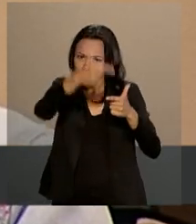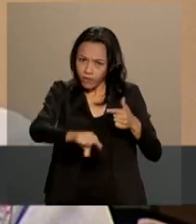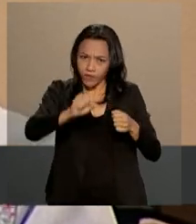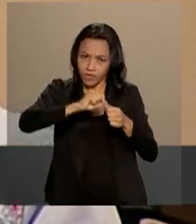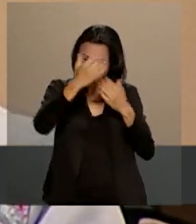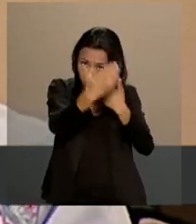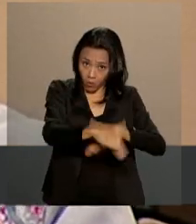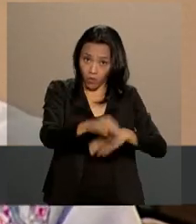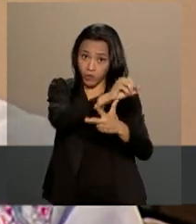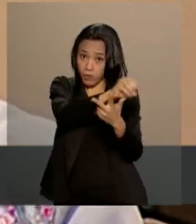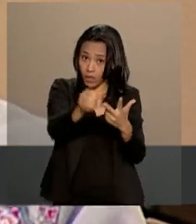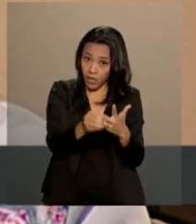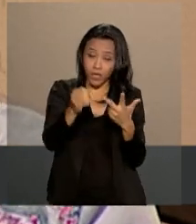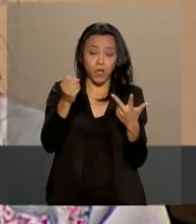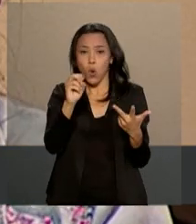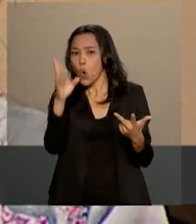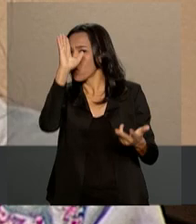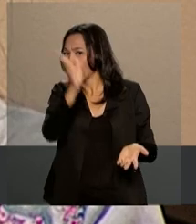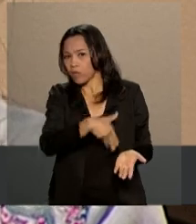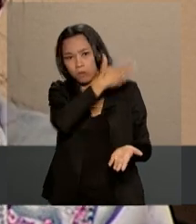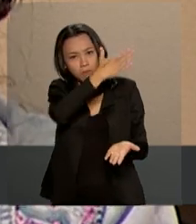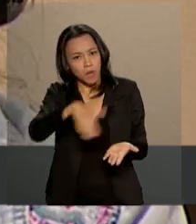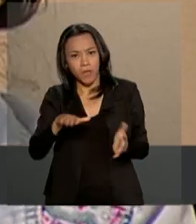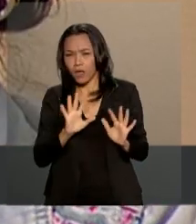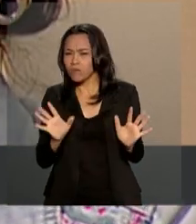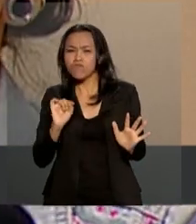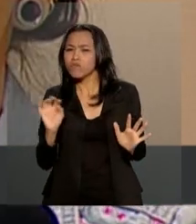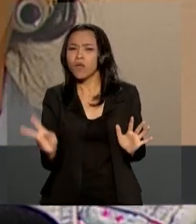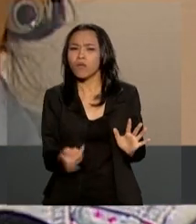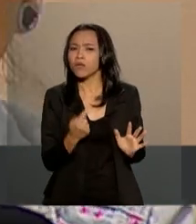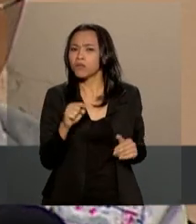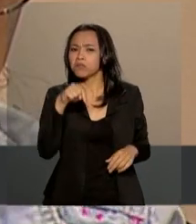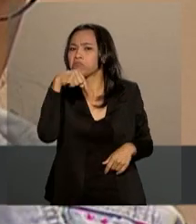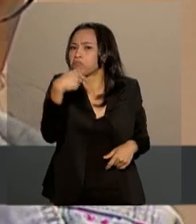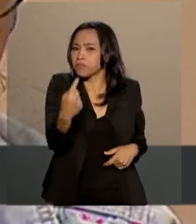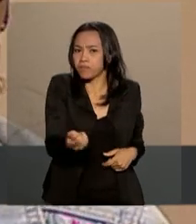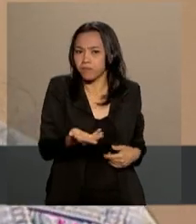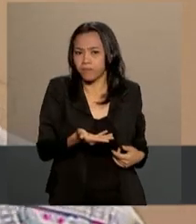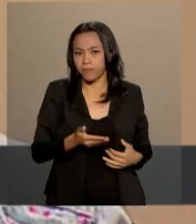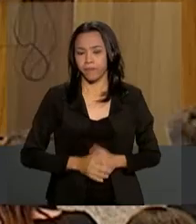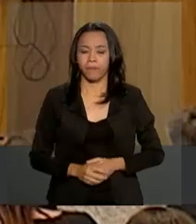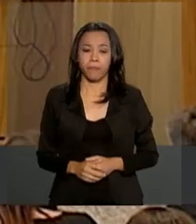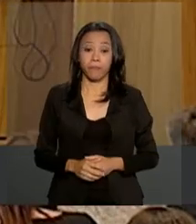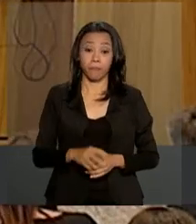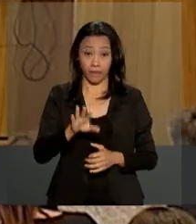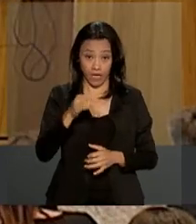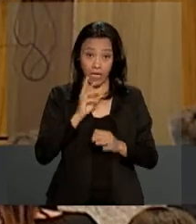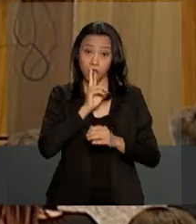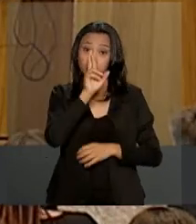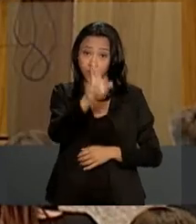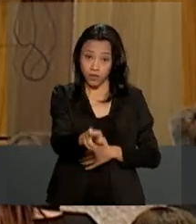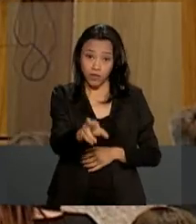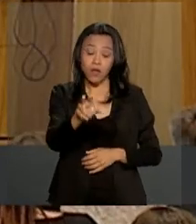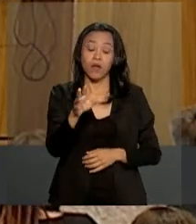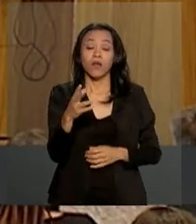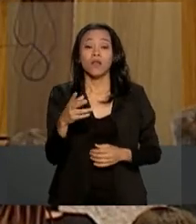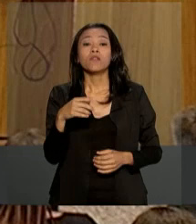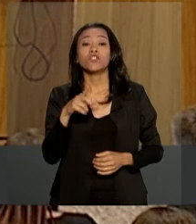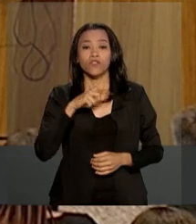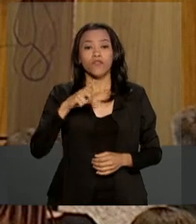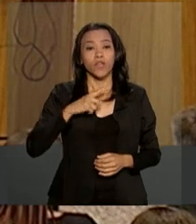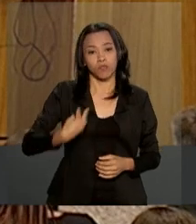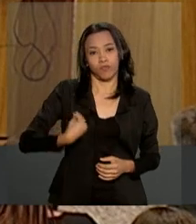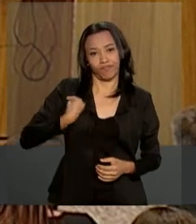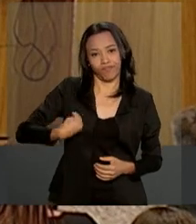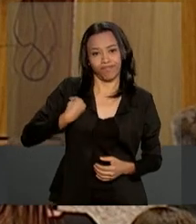outra oportunidade ou não foram eliminados mesmo weberiana nós tivemos aqui com vocês viram nosso ministro